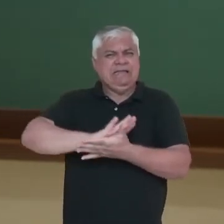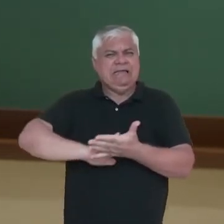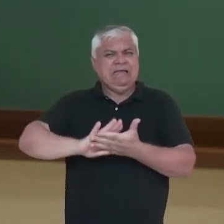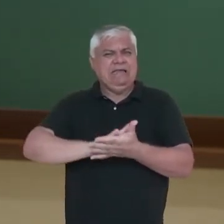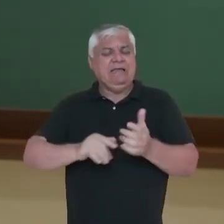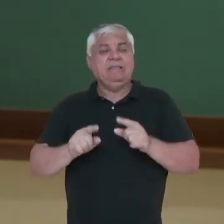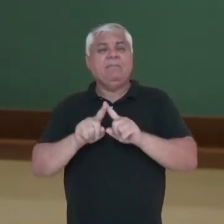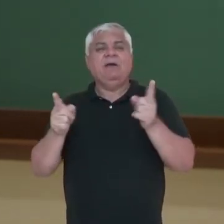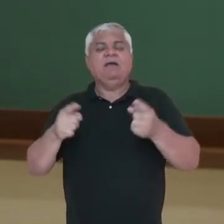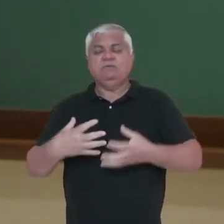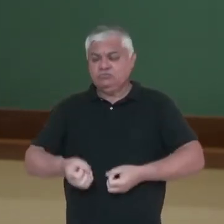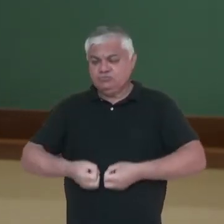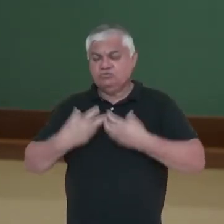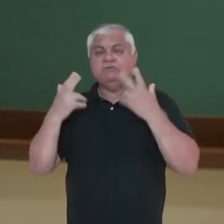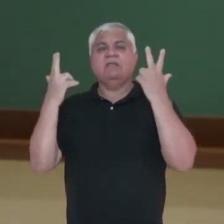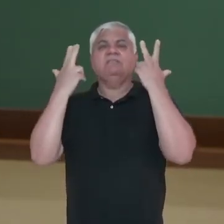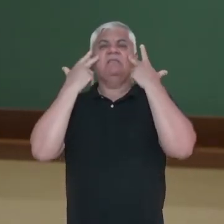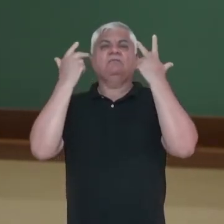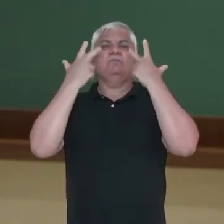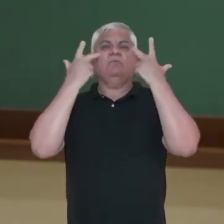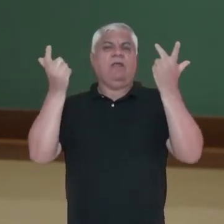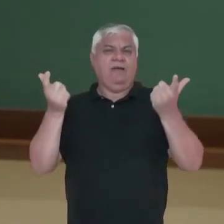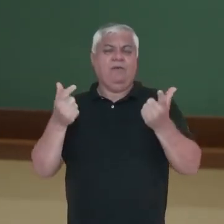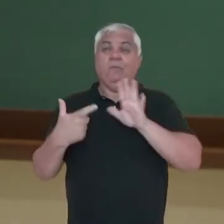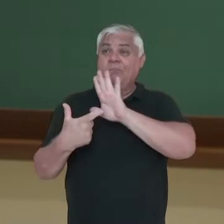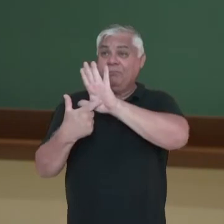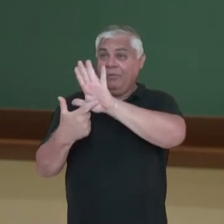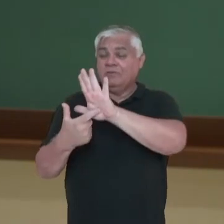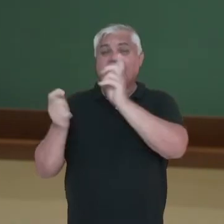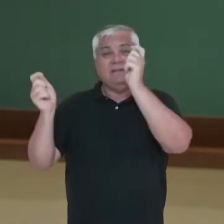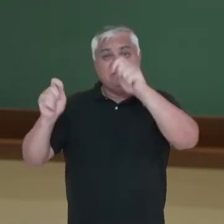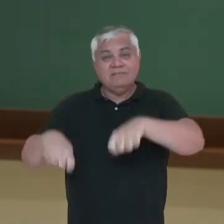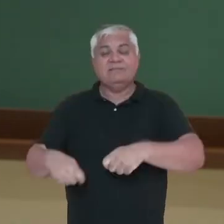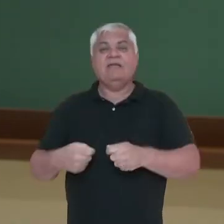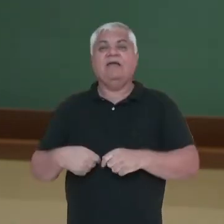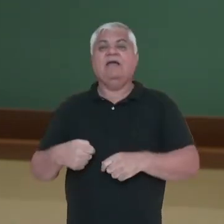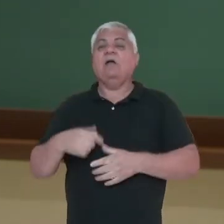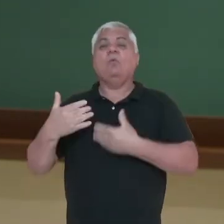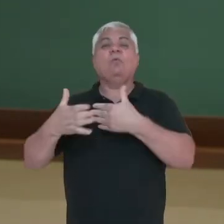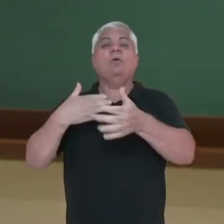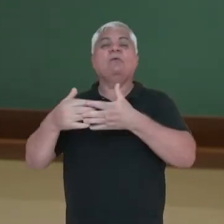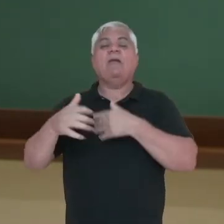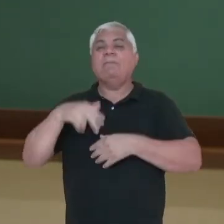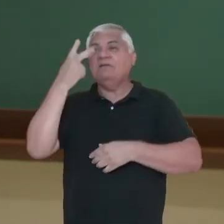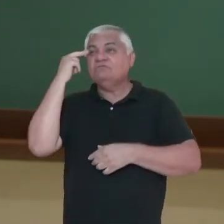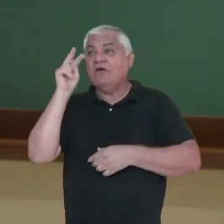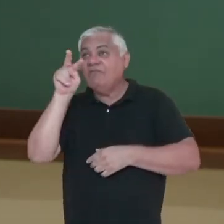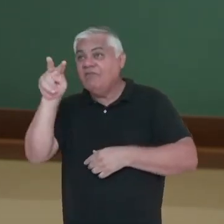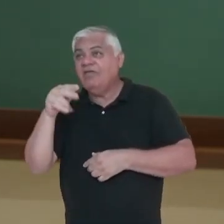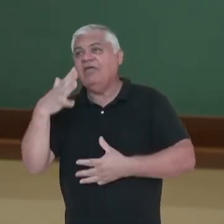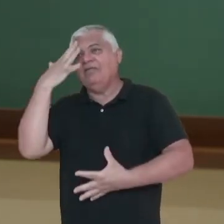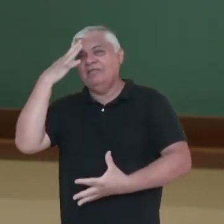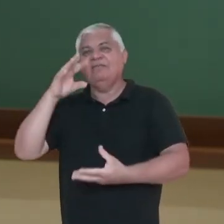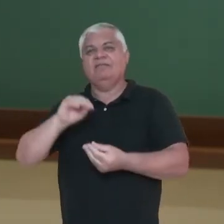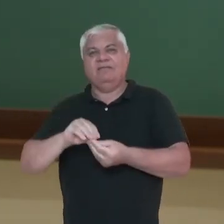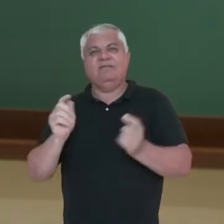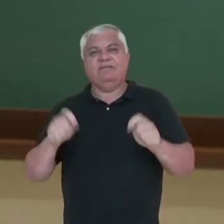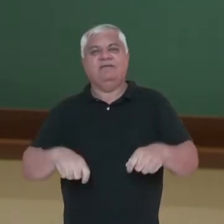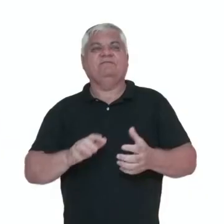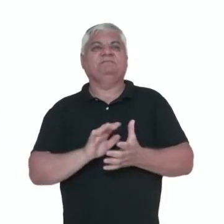falada Mas uma coisa que surgisse algum acaso que pudesse dar exatamente essa liberdade interpretativa Ah tá lá